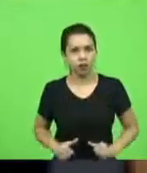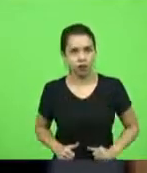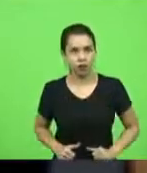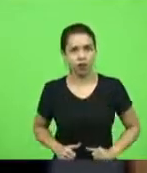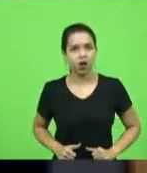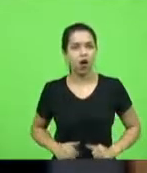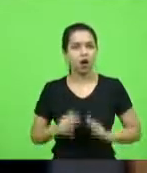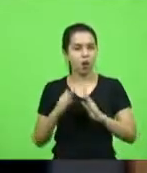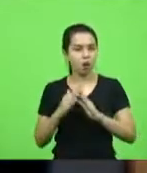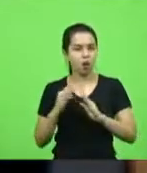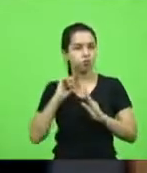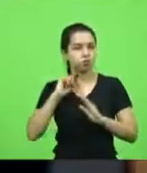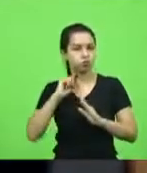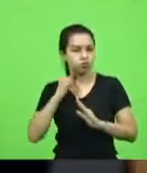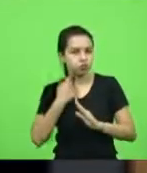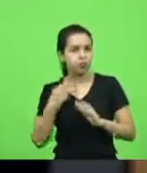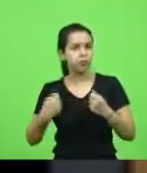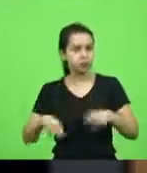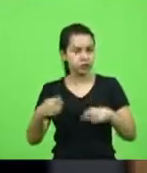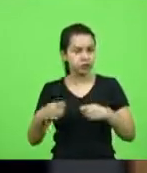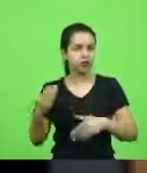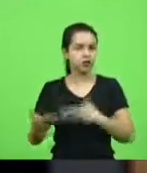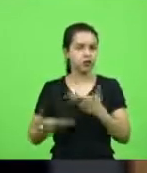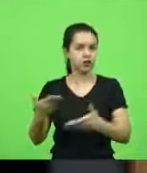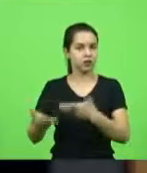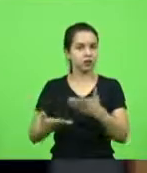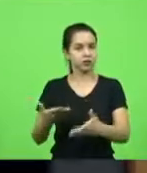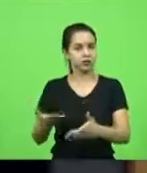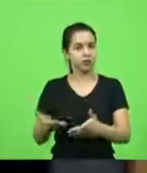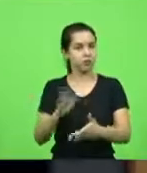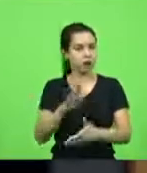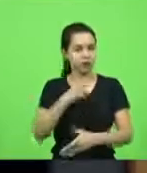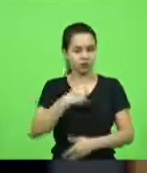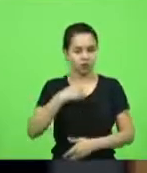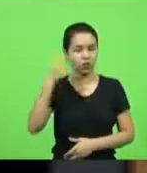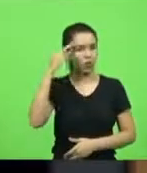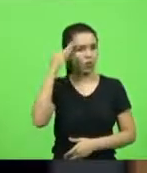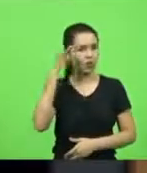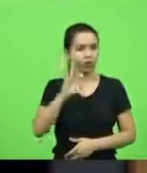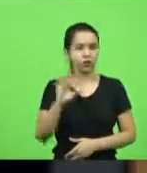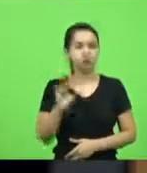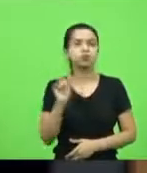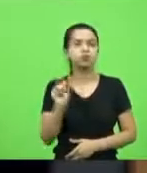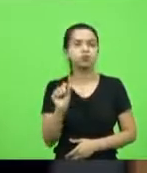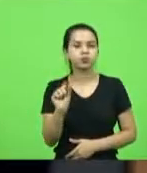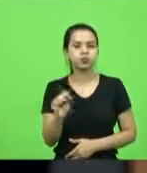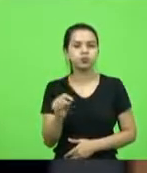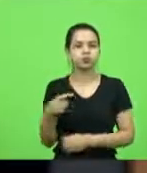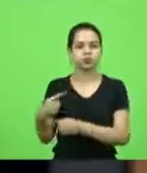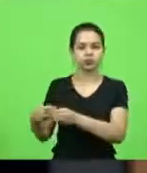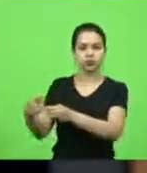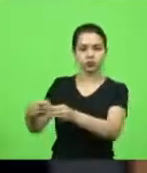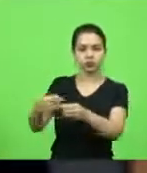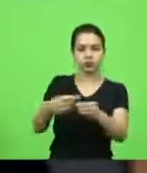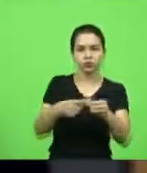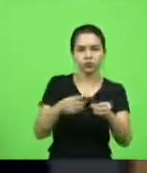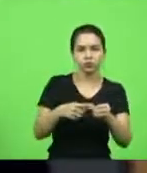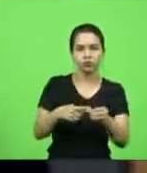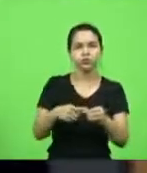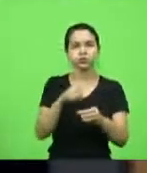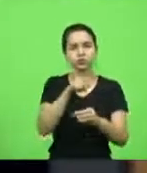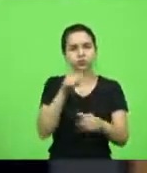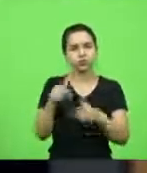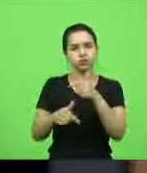só que eu não consigo entender a deputado Sargento Lima é que nos municípios Onde esta prestação de